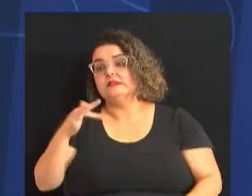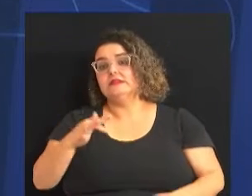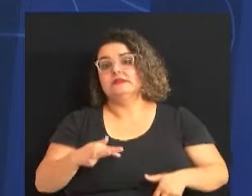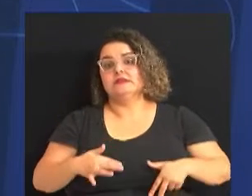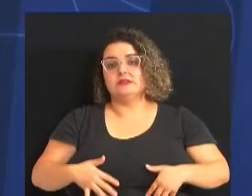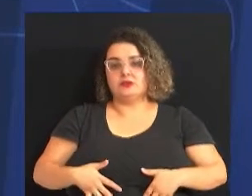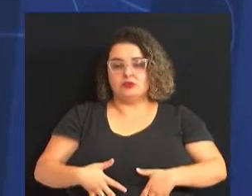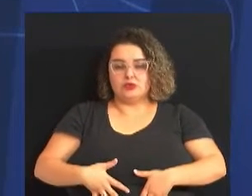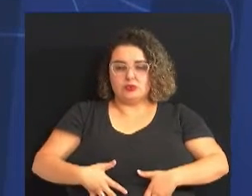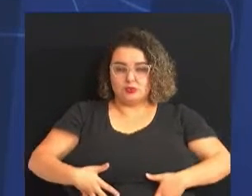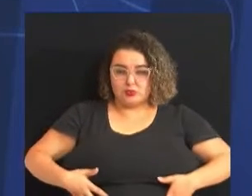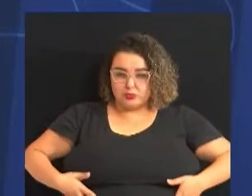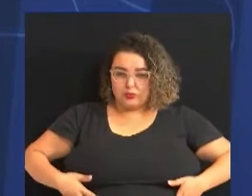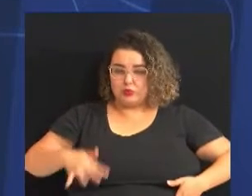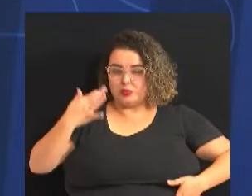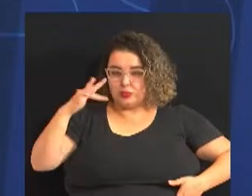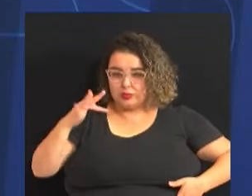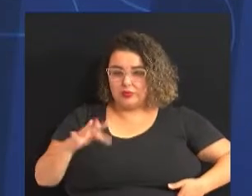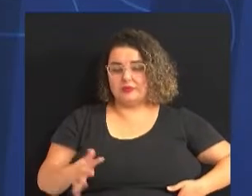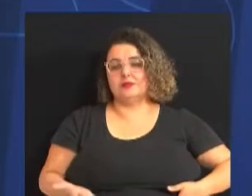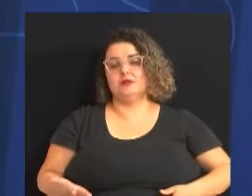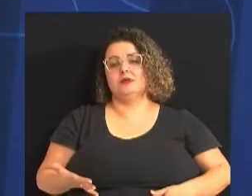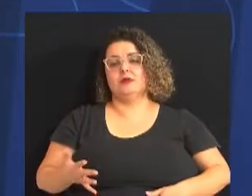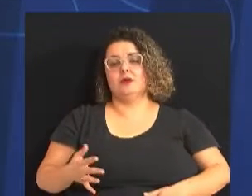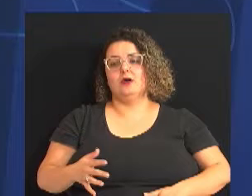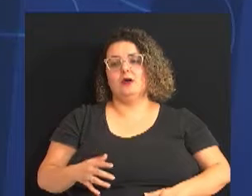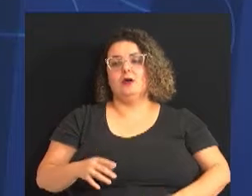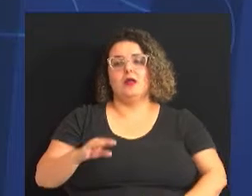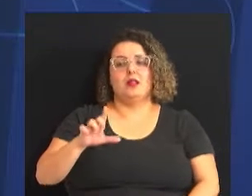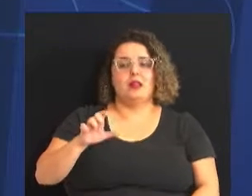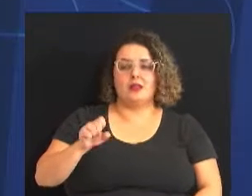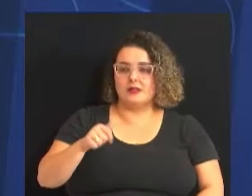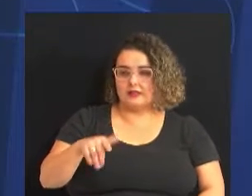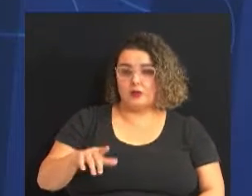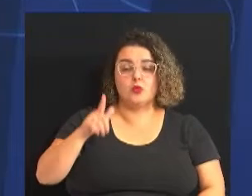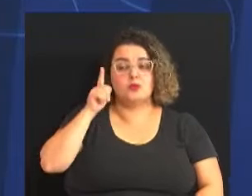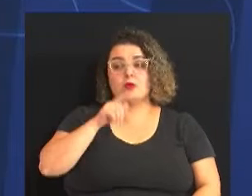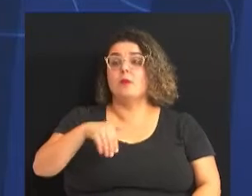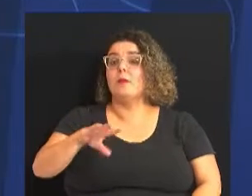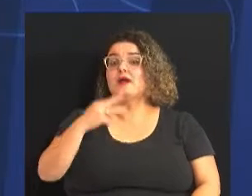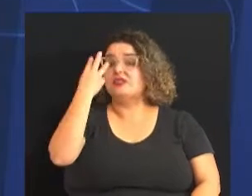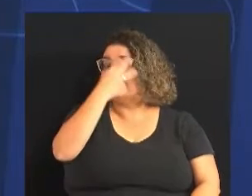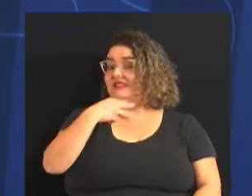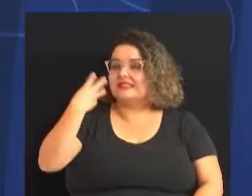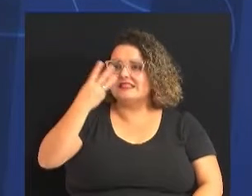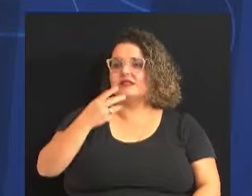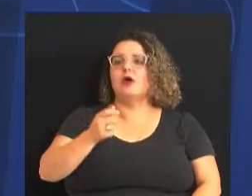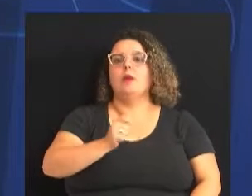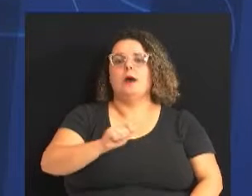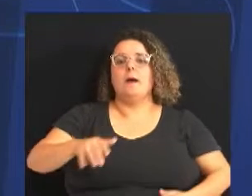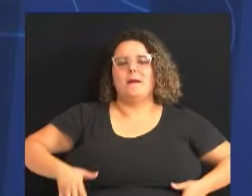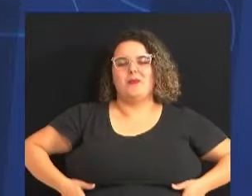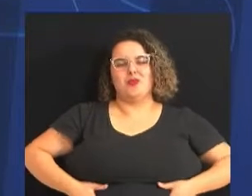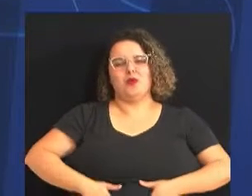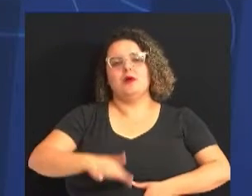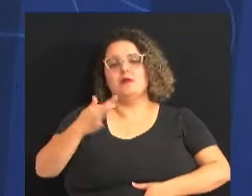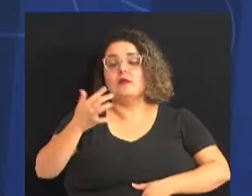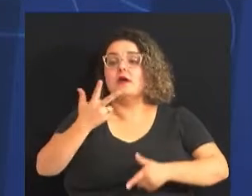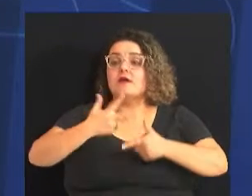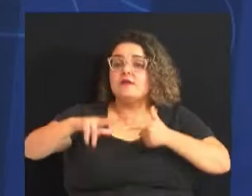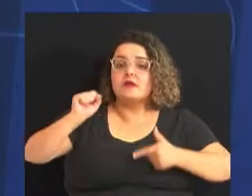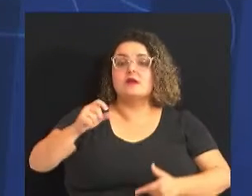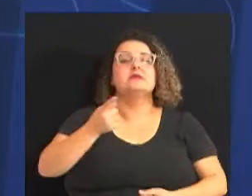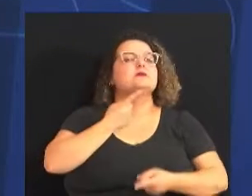abdômen e conseguiu nas quartas de final, numa partida de 5 sets, mais de 3 horas de jogo, lesionado, venceu a partida. É essa vontade